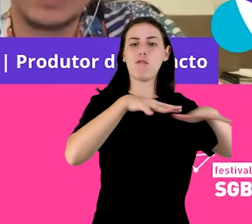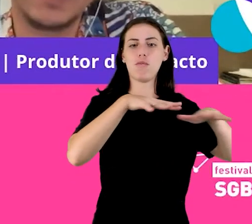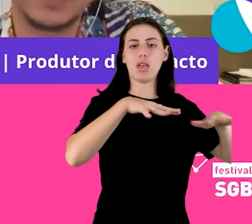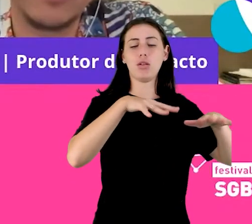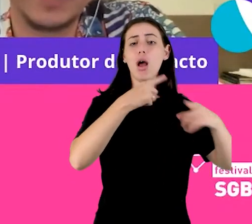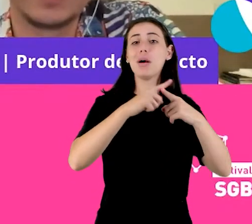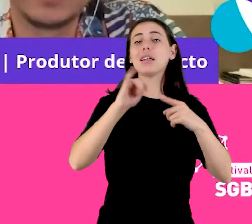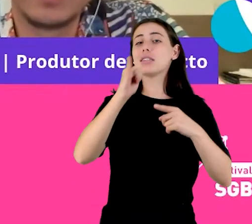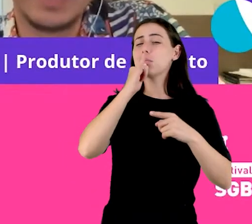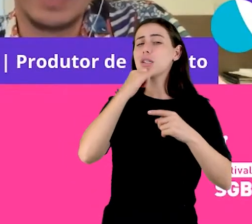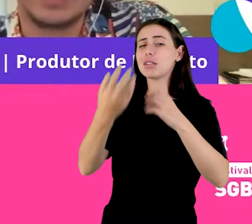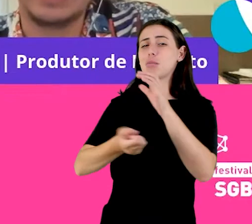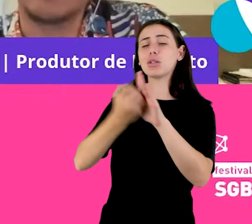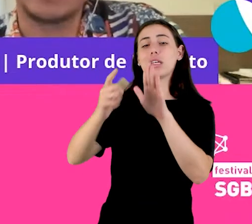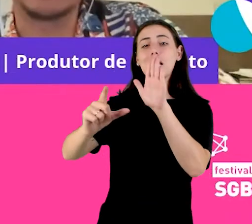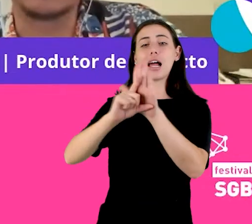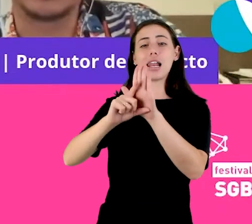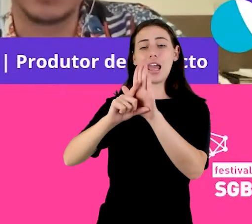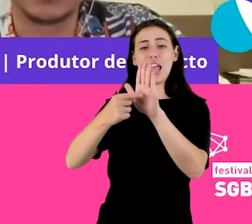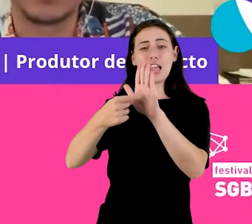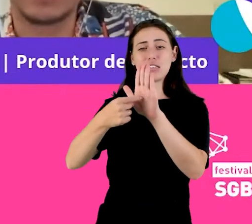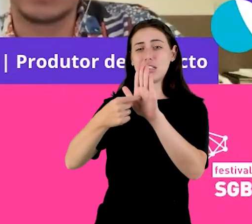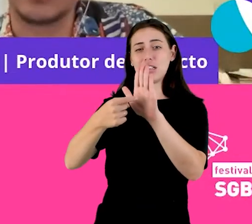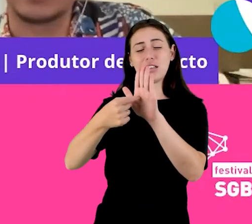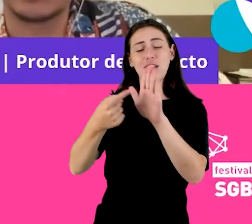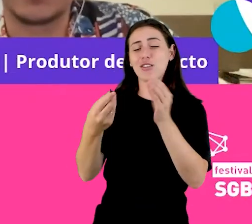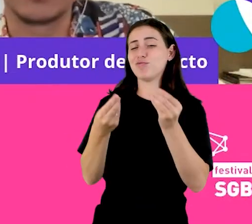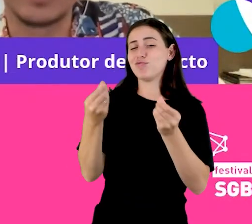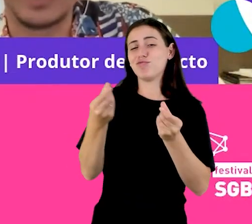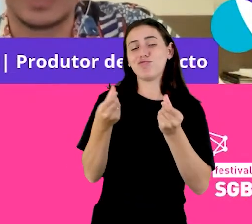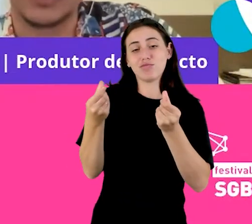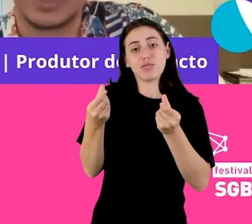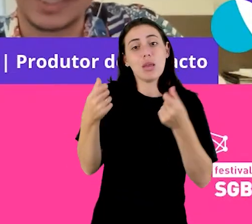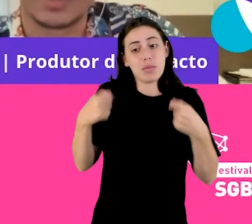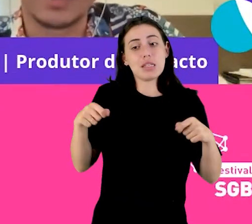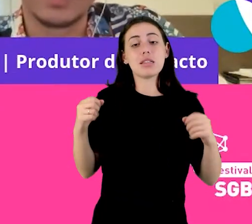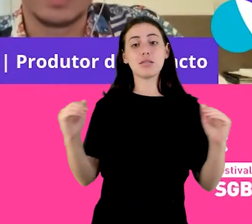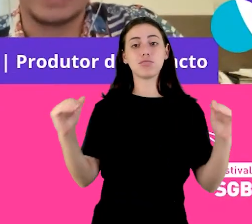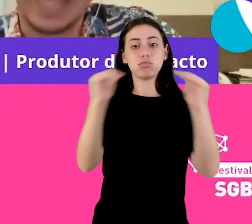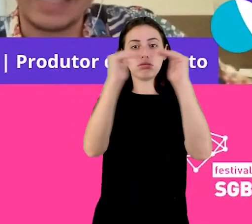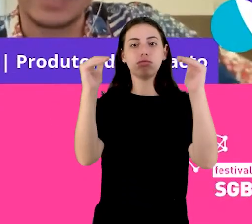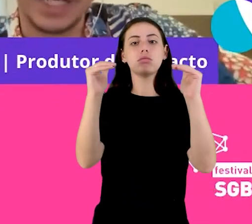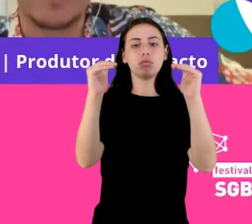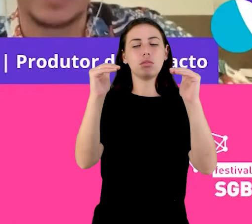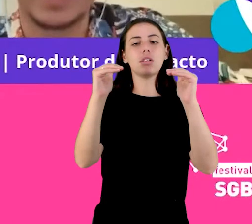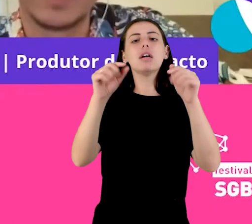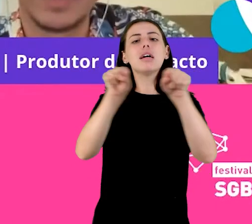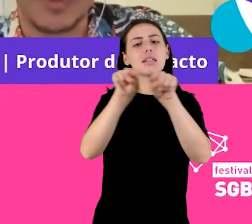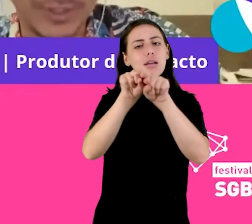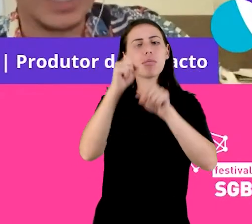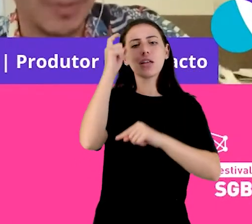a LGBTfobia, ela é equiparada ao crime de racismo, mas isso é uma decisão da justiça, até que se crie uma